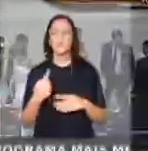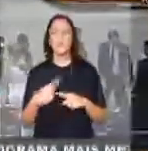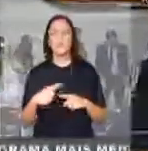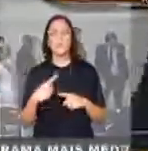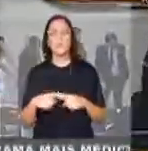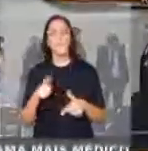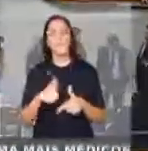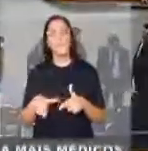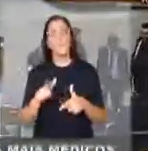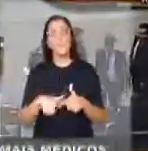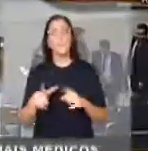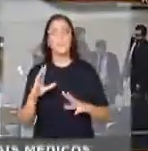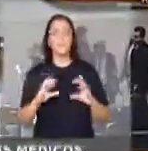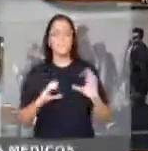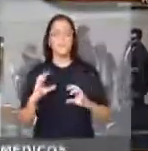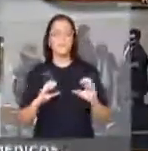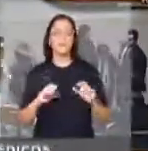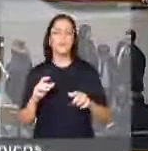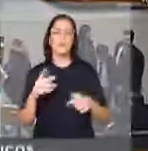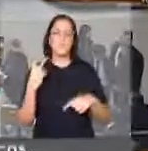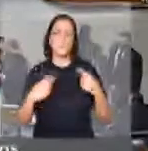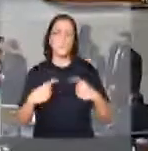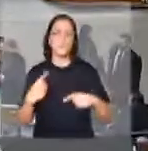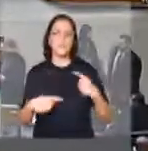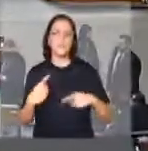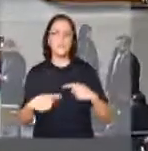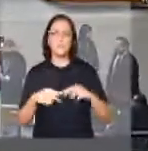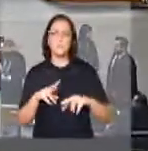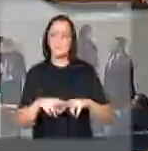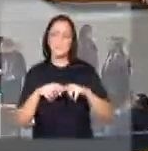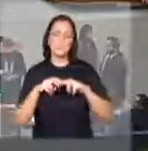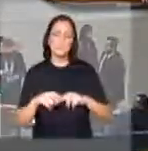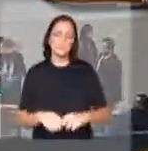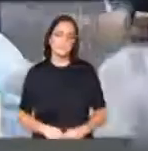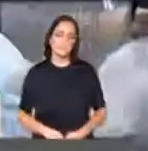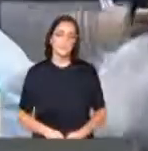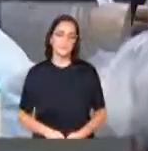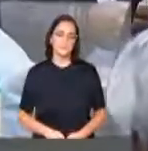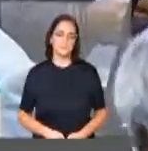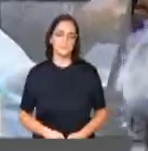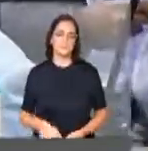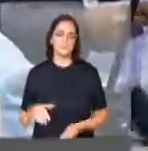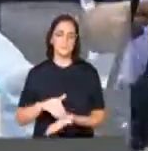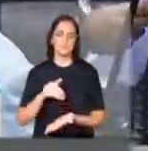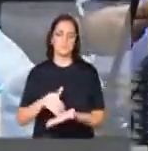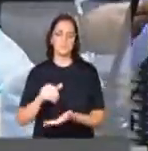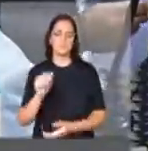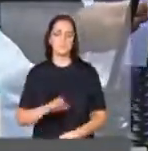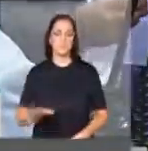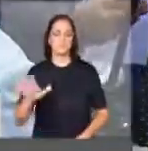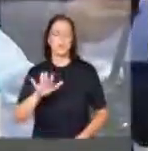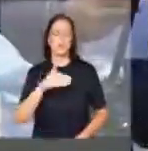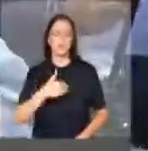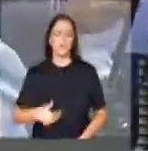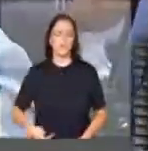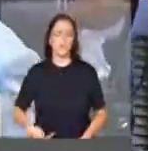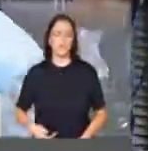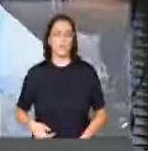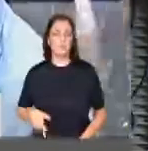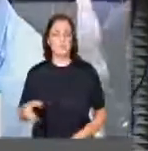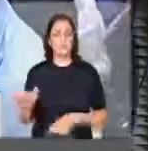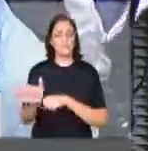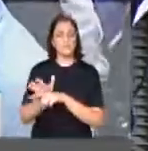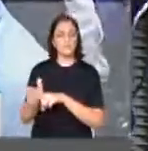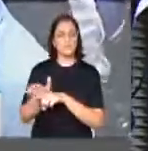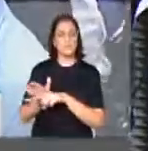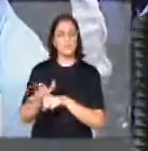crise política que nós vivemos hoje no país, em que um secretário-geral de governo está sendo investigado por usar laranjas